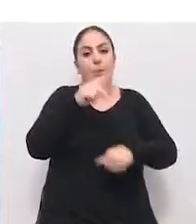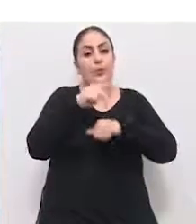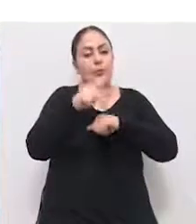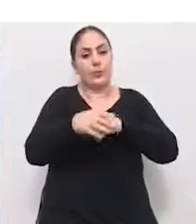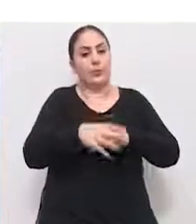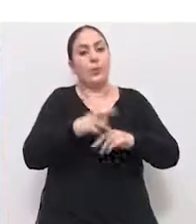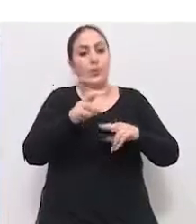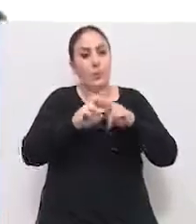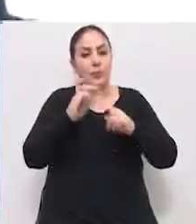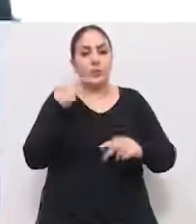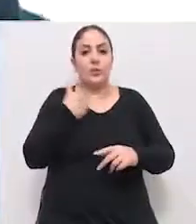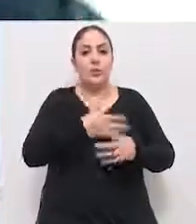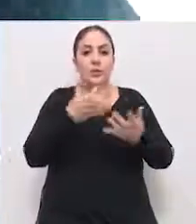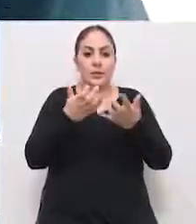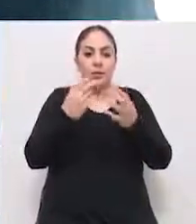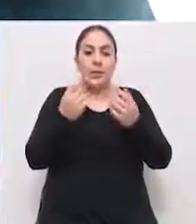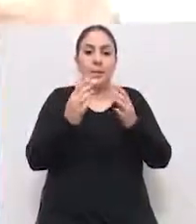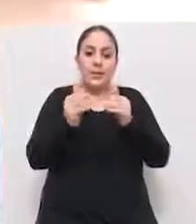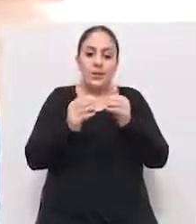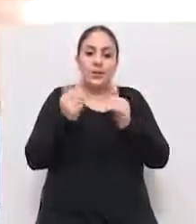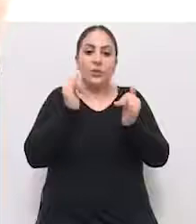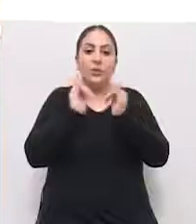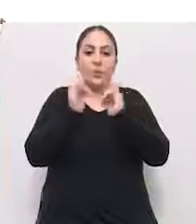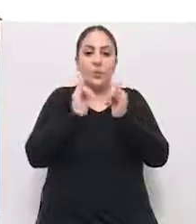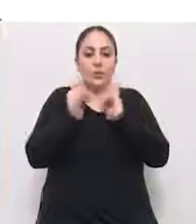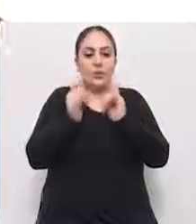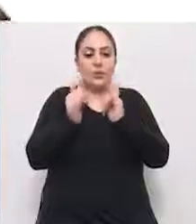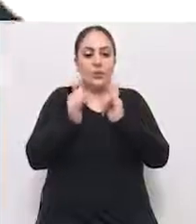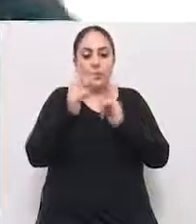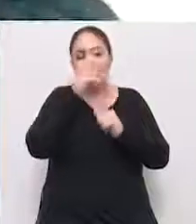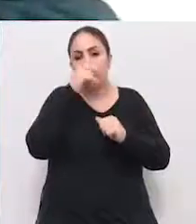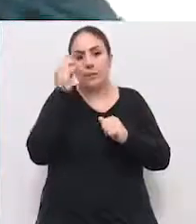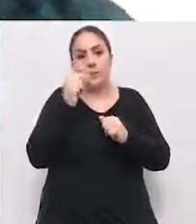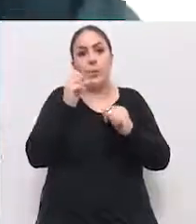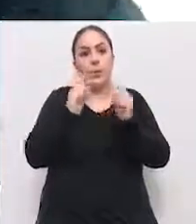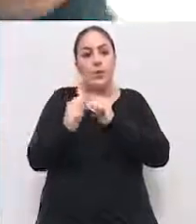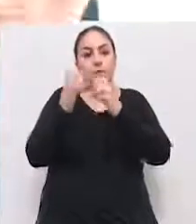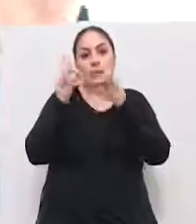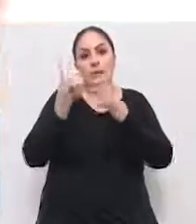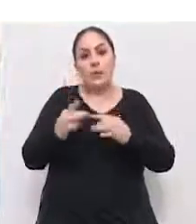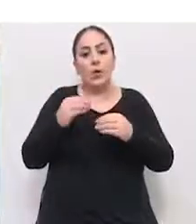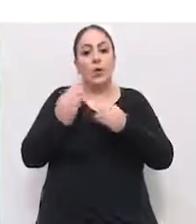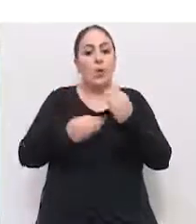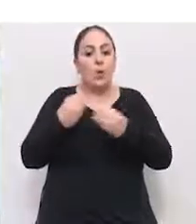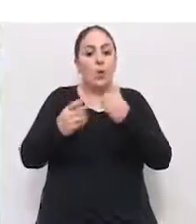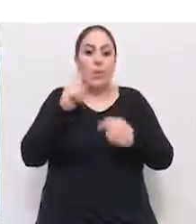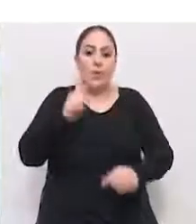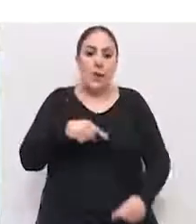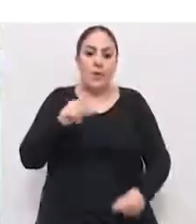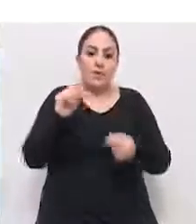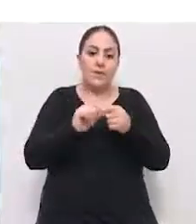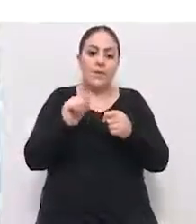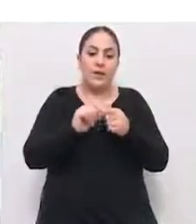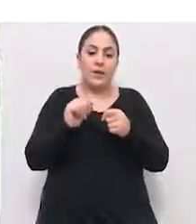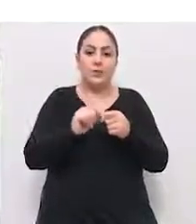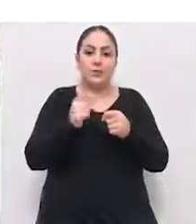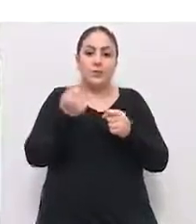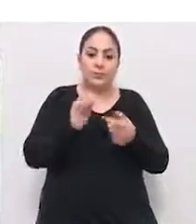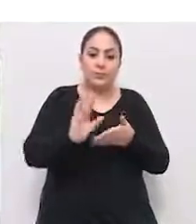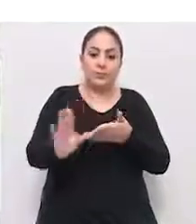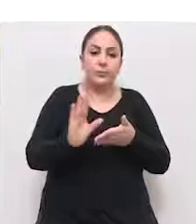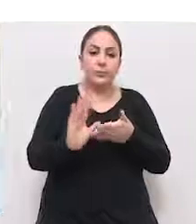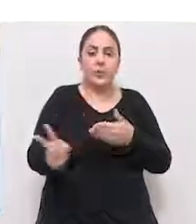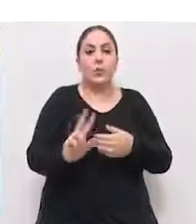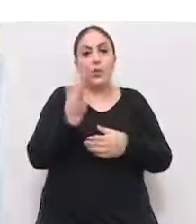no município de Passo Fundo. Então nós queremos, com esse pedido de informações, que o município possa nos detalhar como será feita